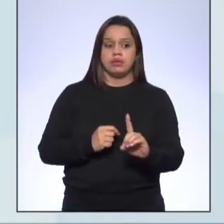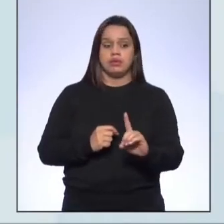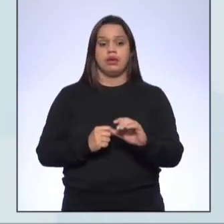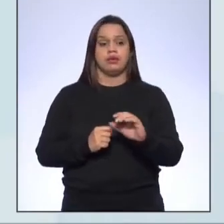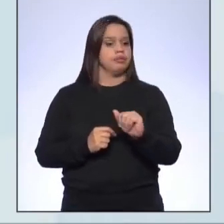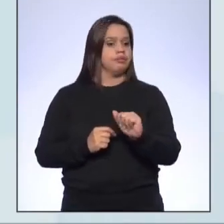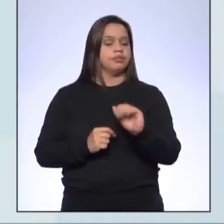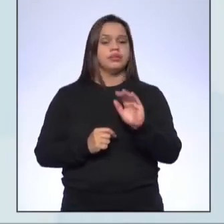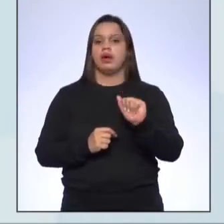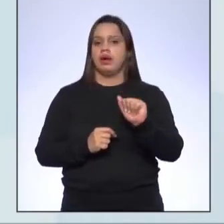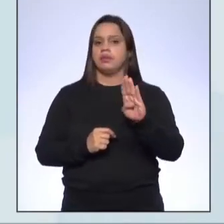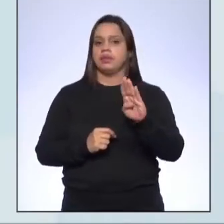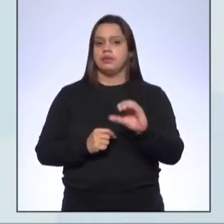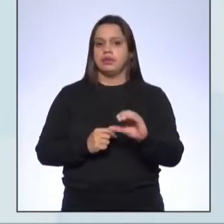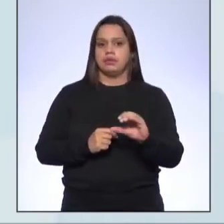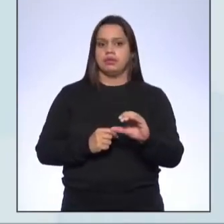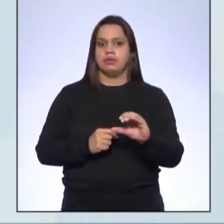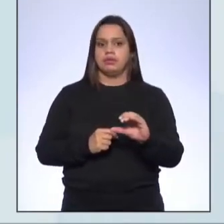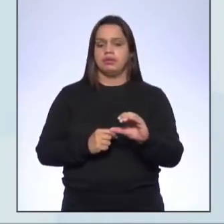em 2013.